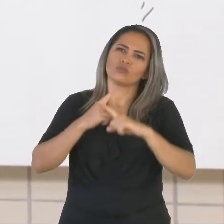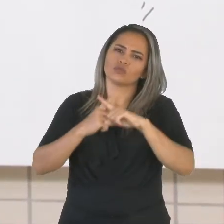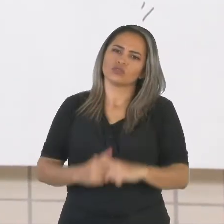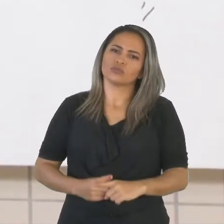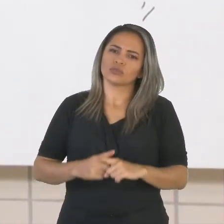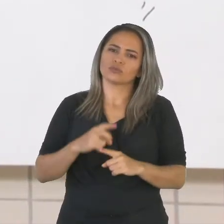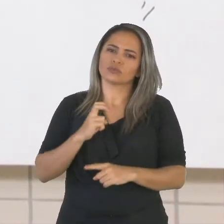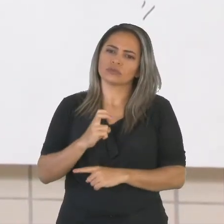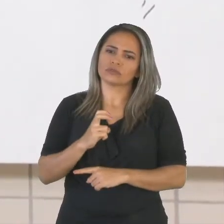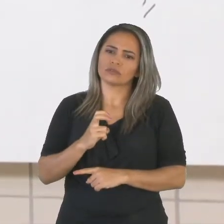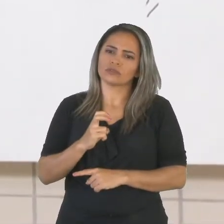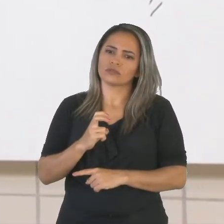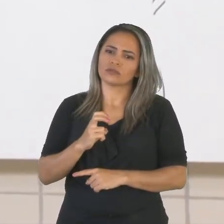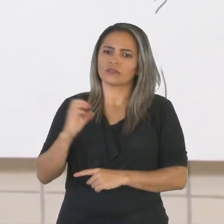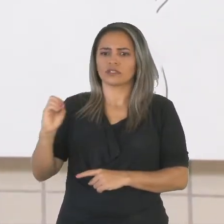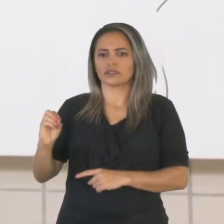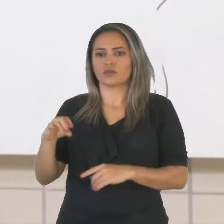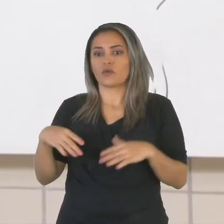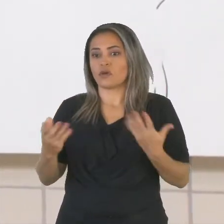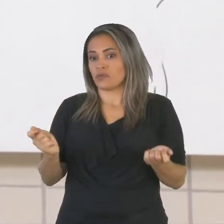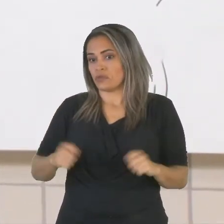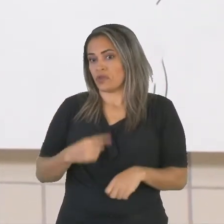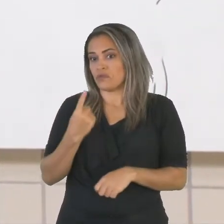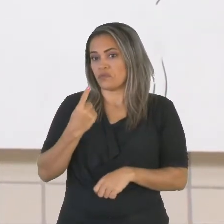zero? Só existe um possível.